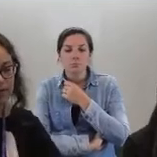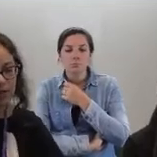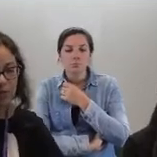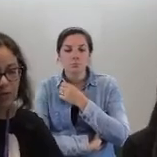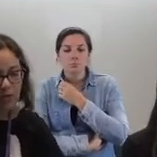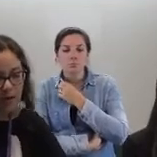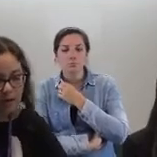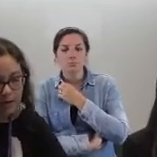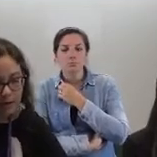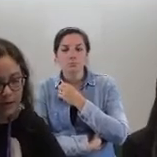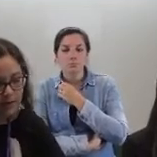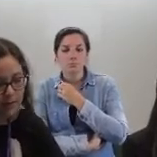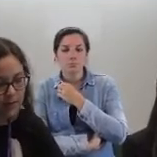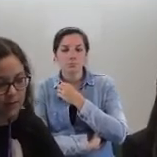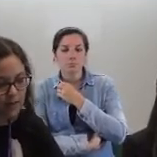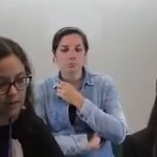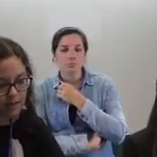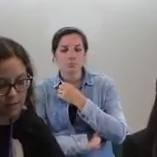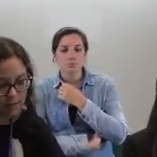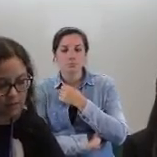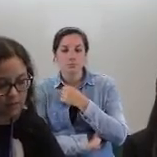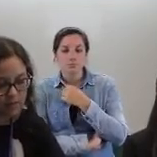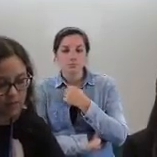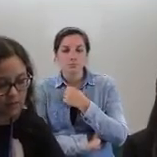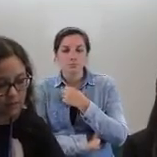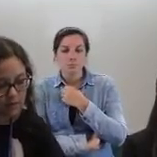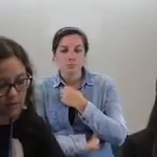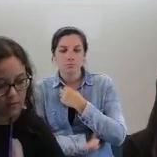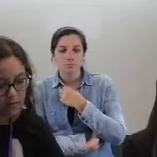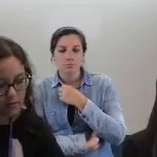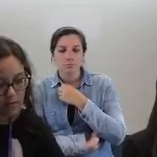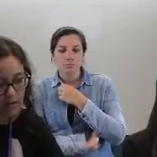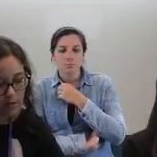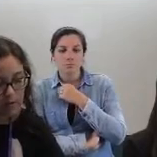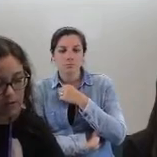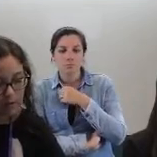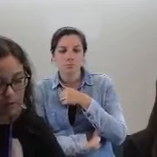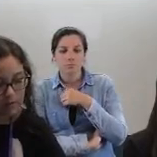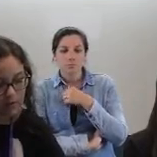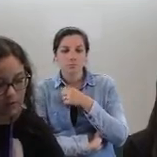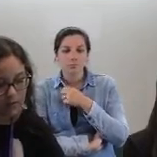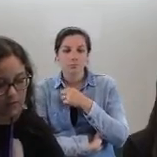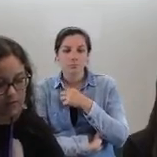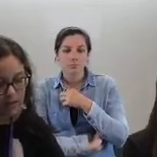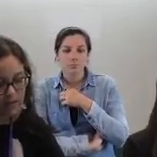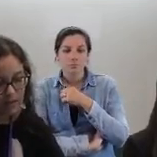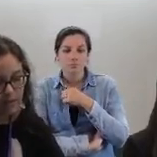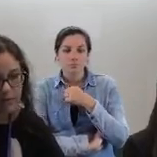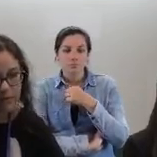No caso aqui, eu vou colocar trabalhos acadêmicos. Eu quero aquela norma de